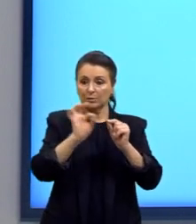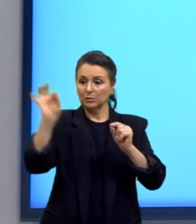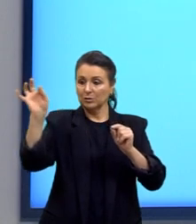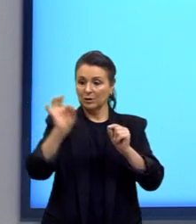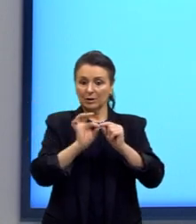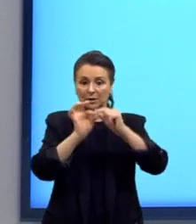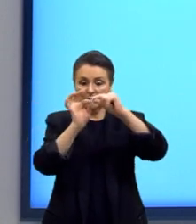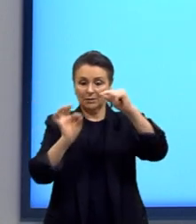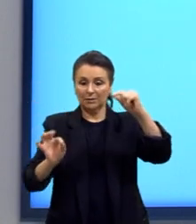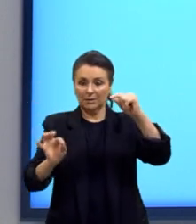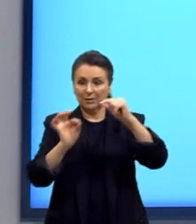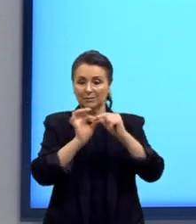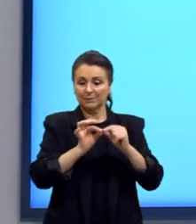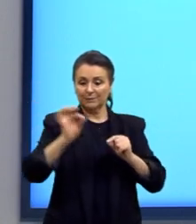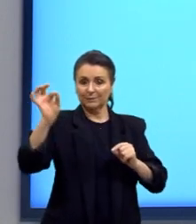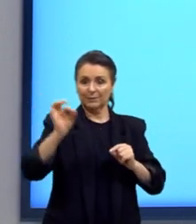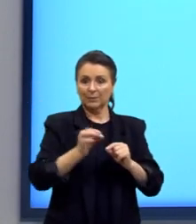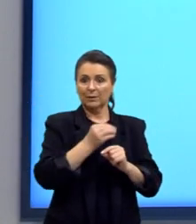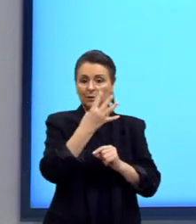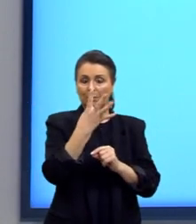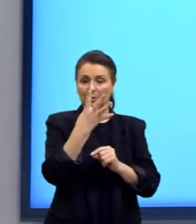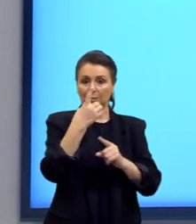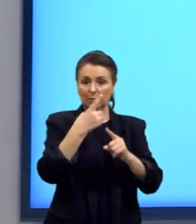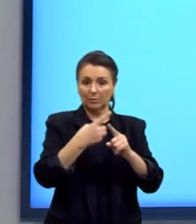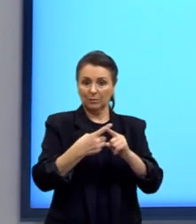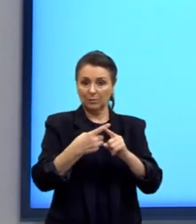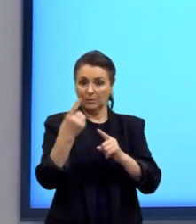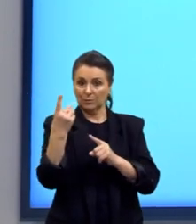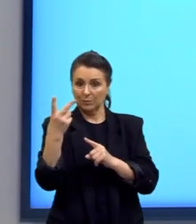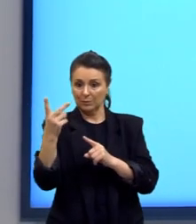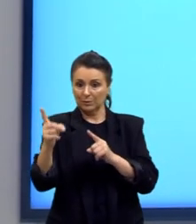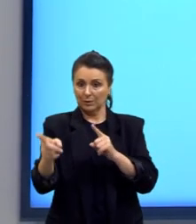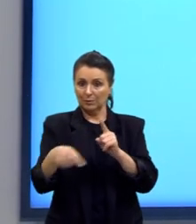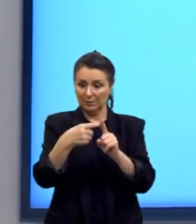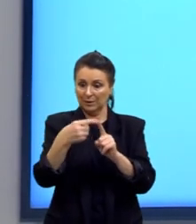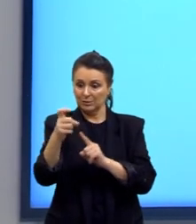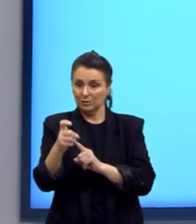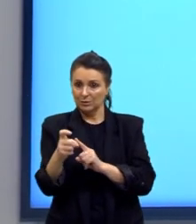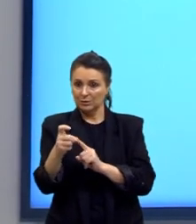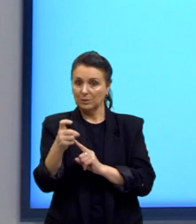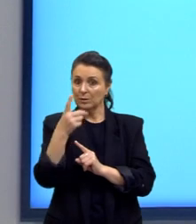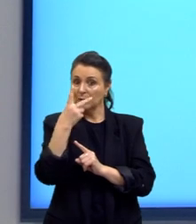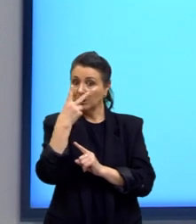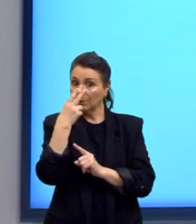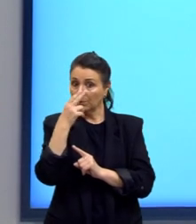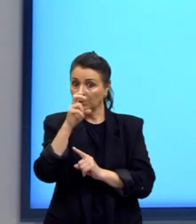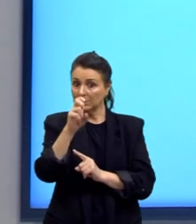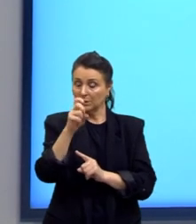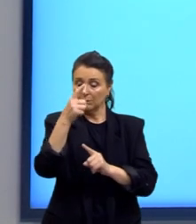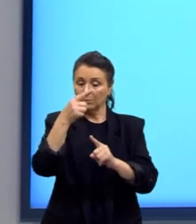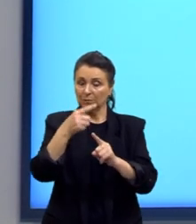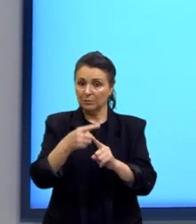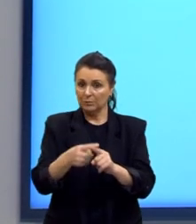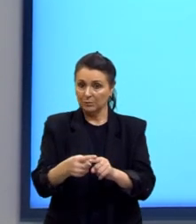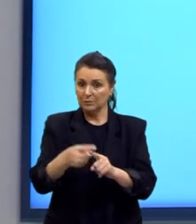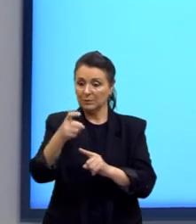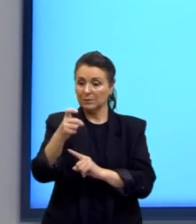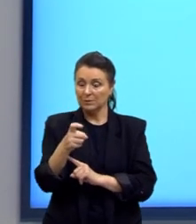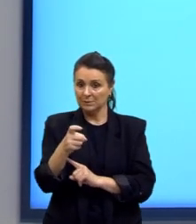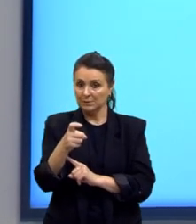né Quatro multiplica 12 + x = 5 que multiplica